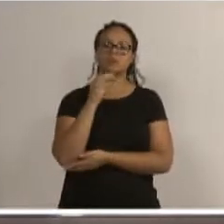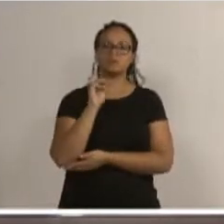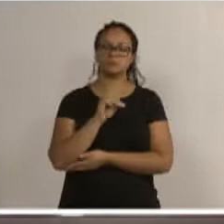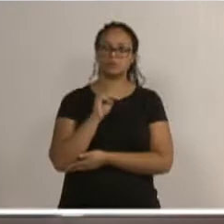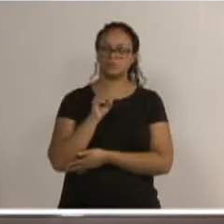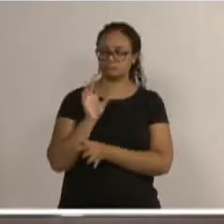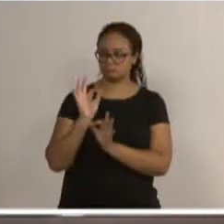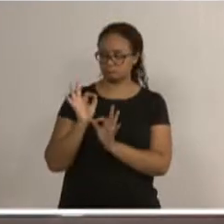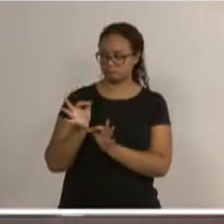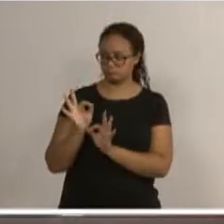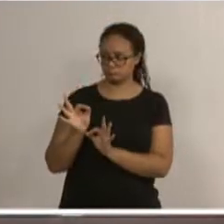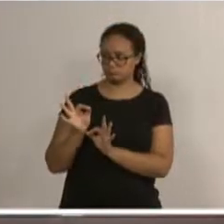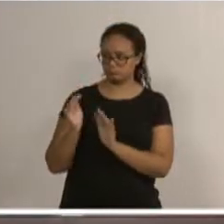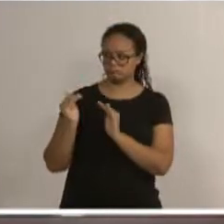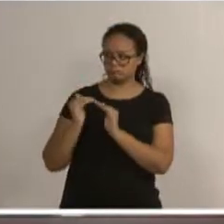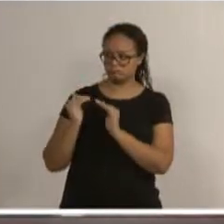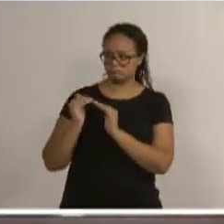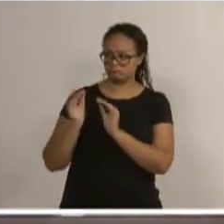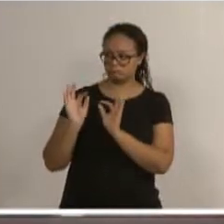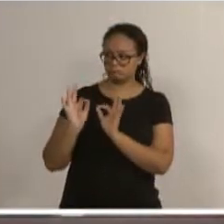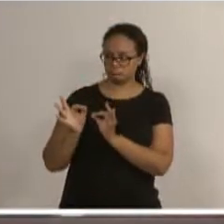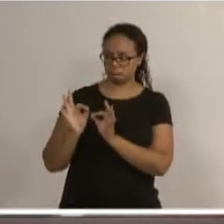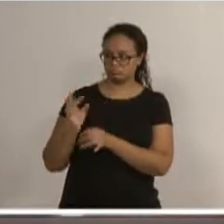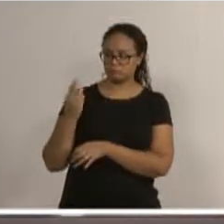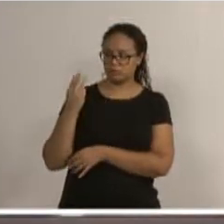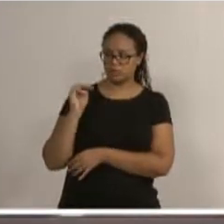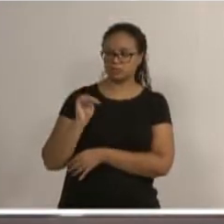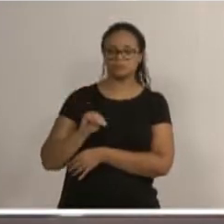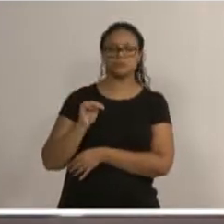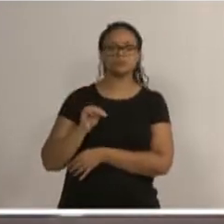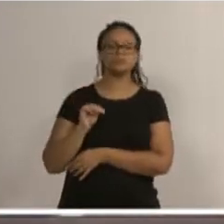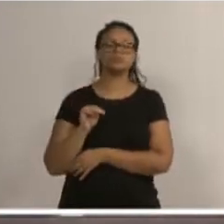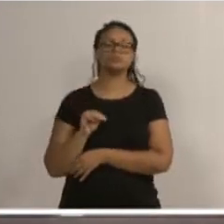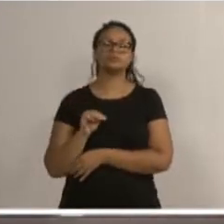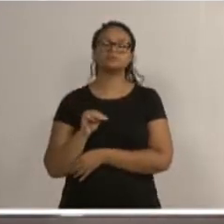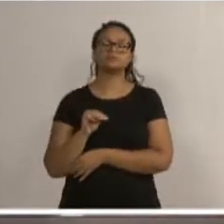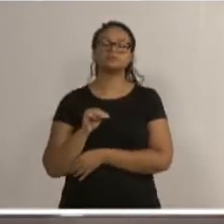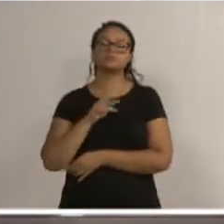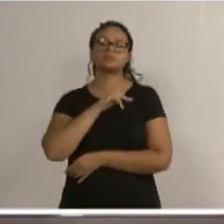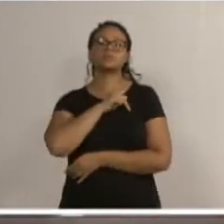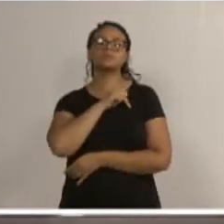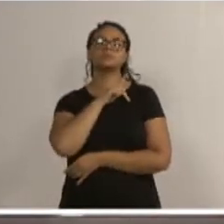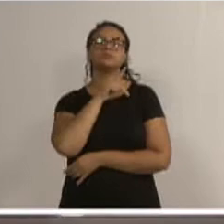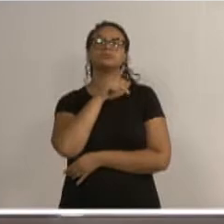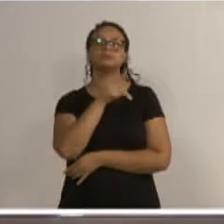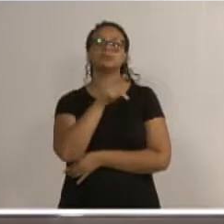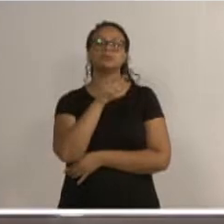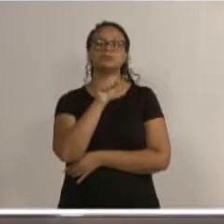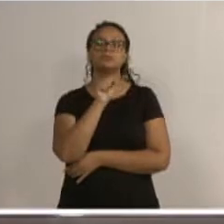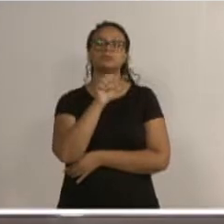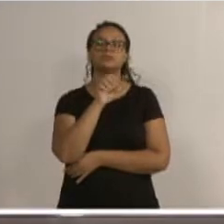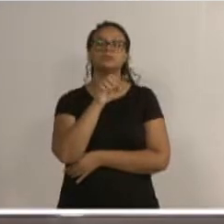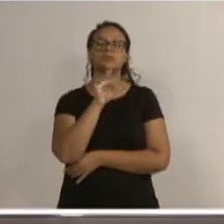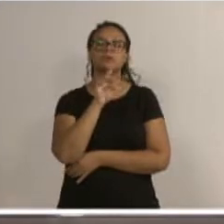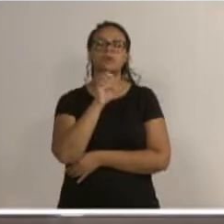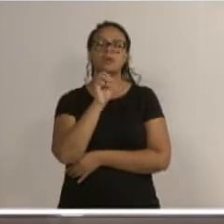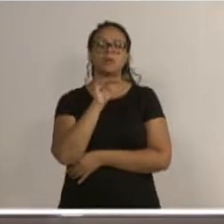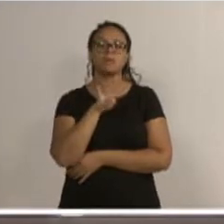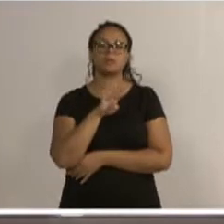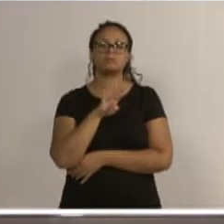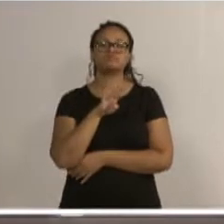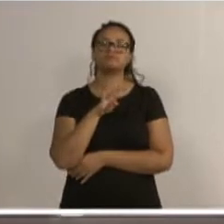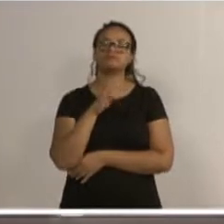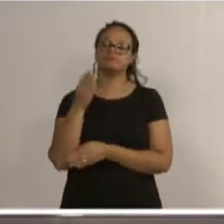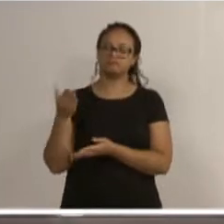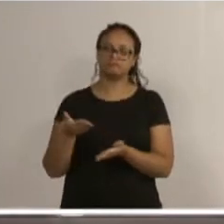líder? 3 minutos, para fazer uma explanação, o presidente da CETERB, o senhor Carlos Lang. O tempo é com